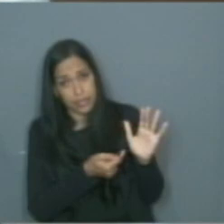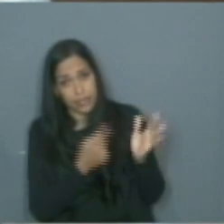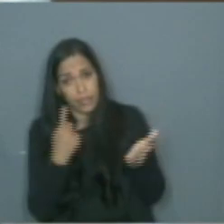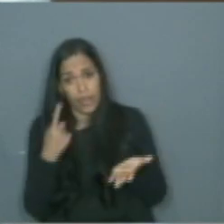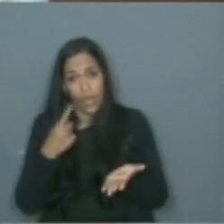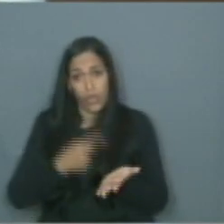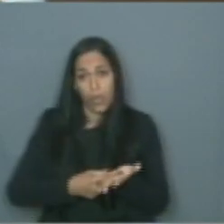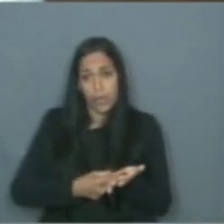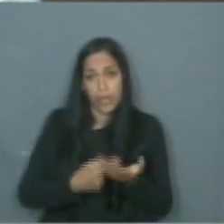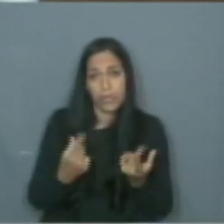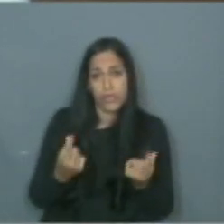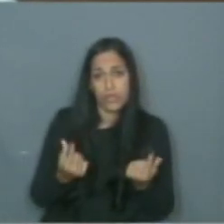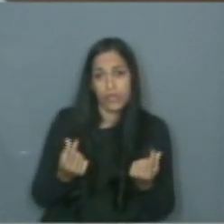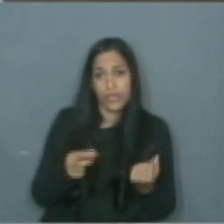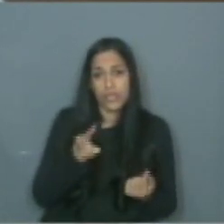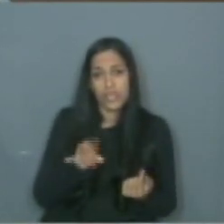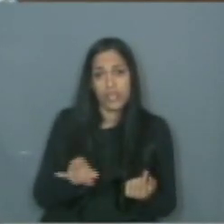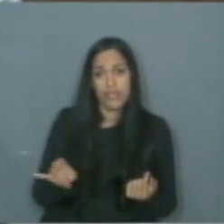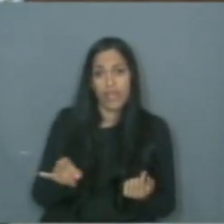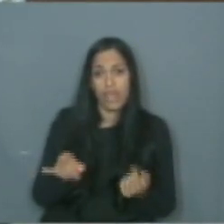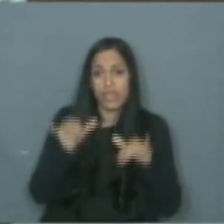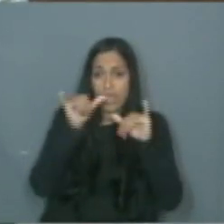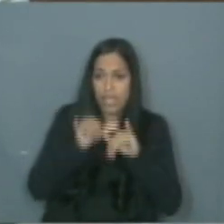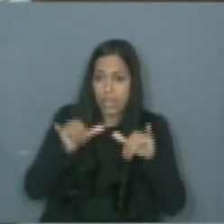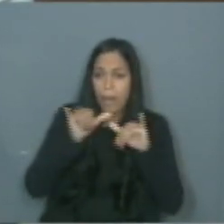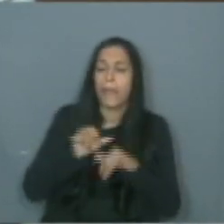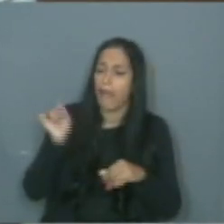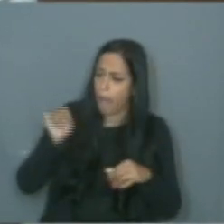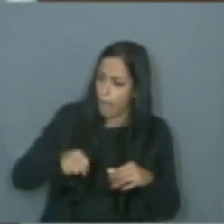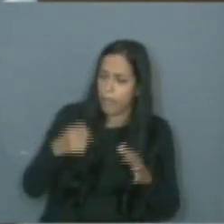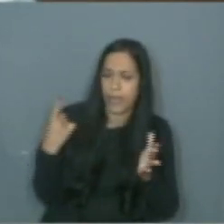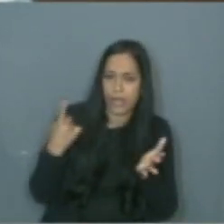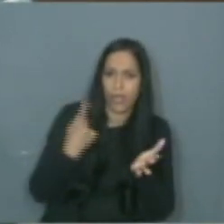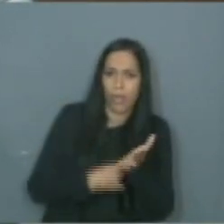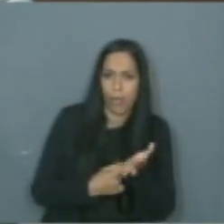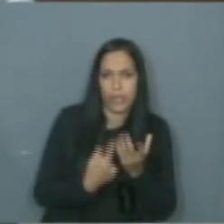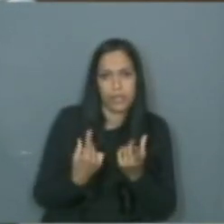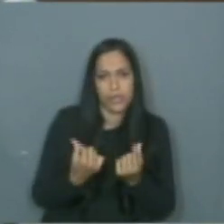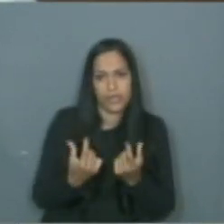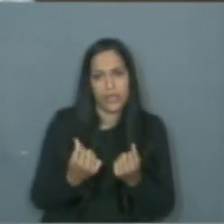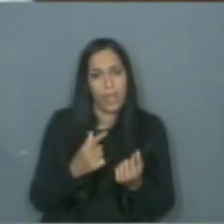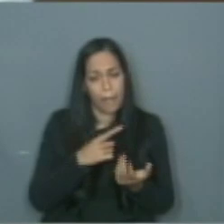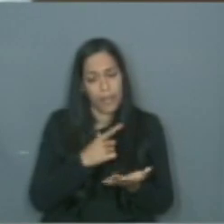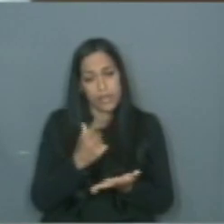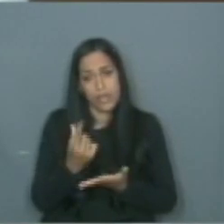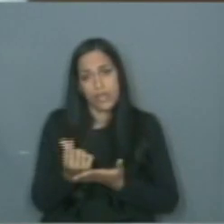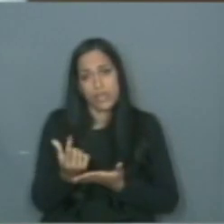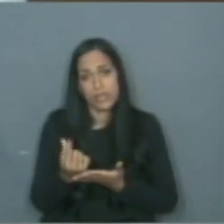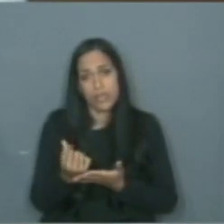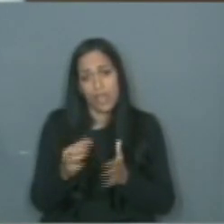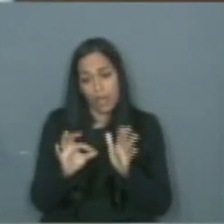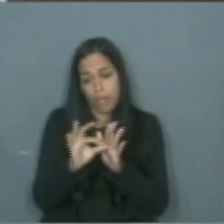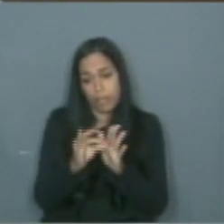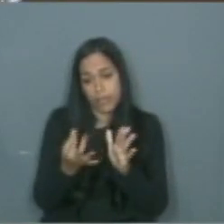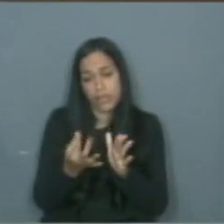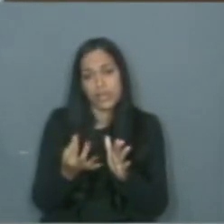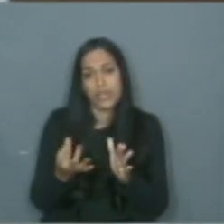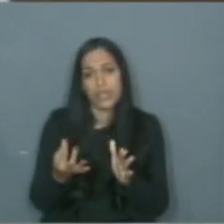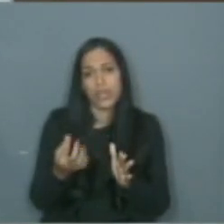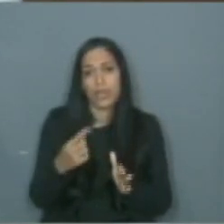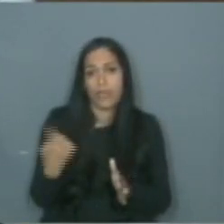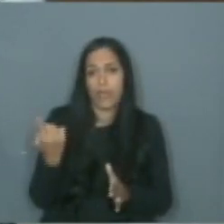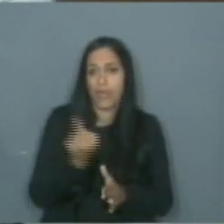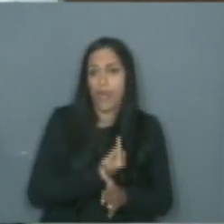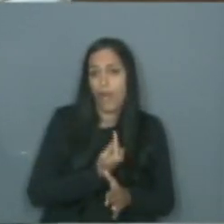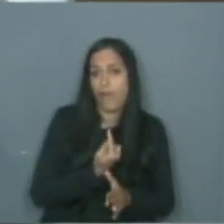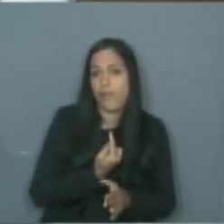compromisso financeiro? Vai. E campanhas é para ter compromisso financeiro. É para ter orçamento. O prefeito sancionou. Mas por que a gente está dizendo